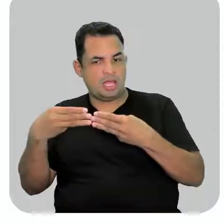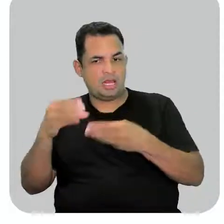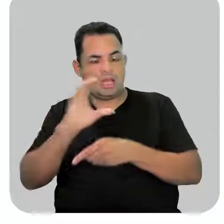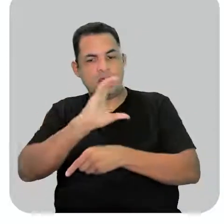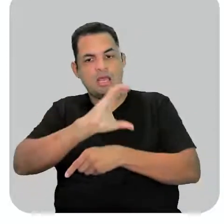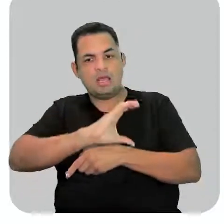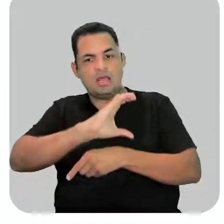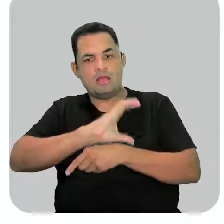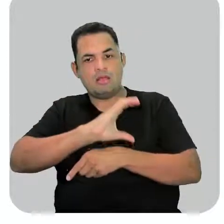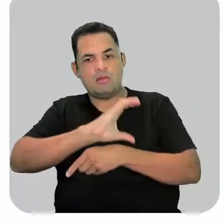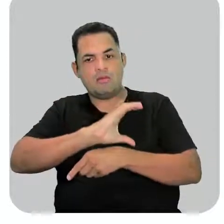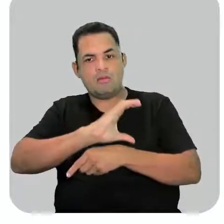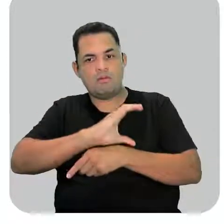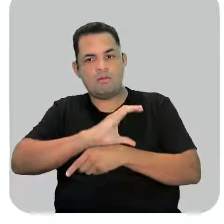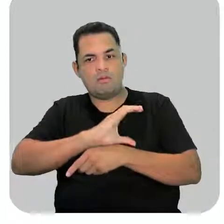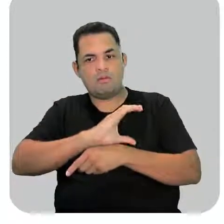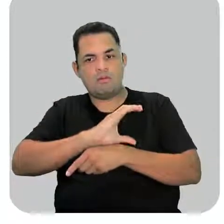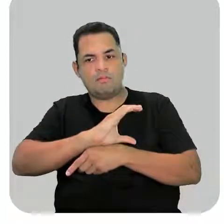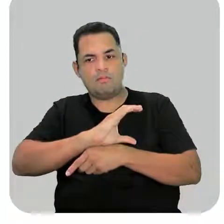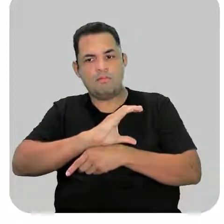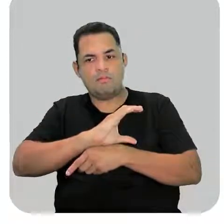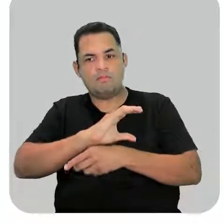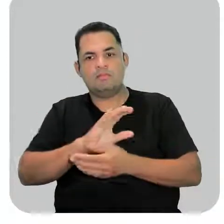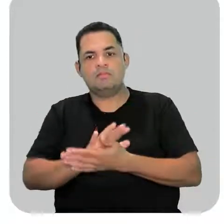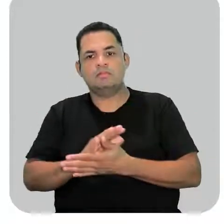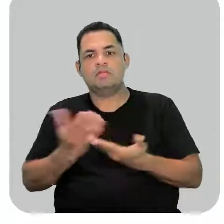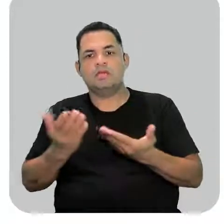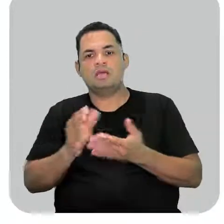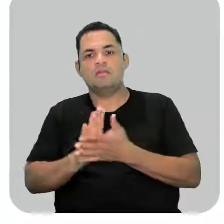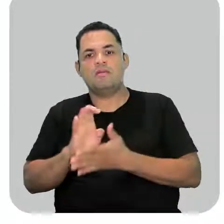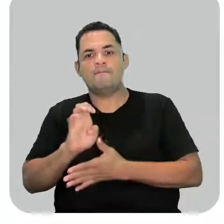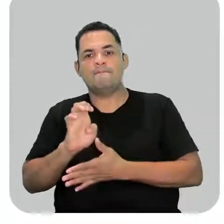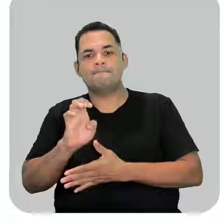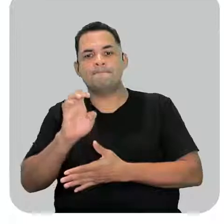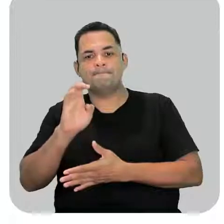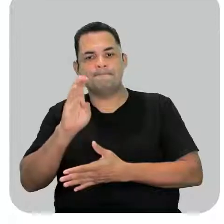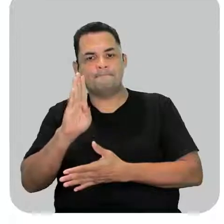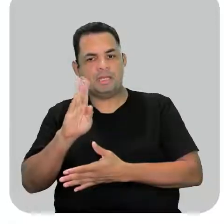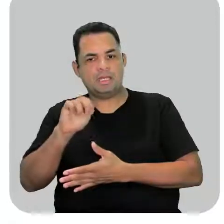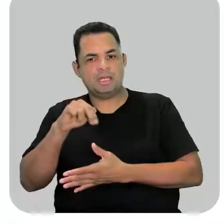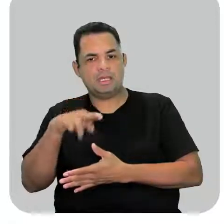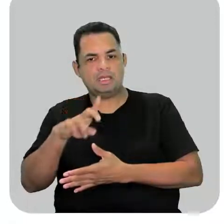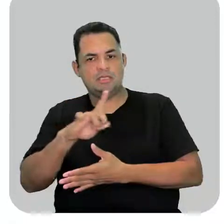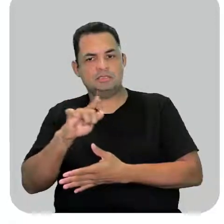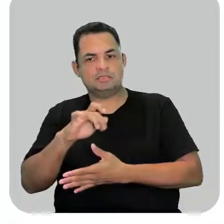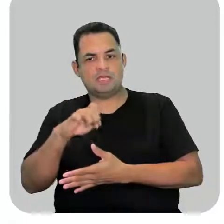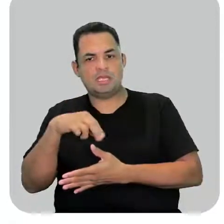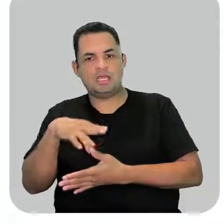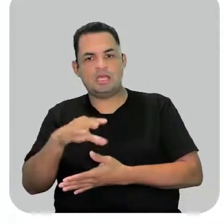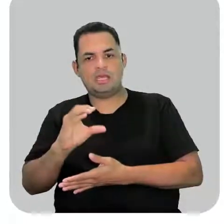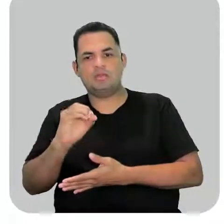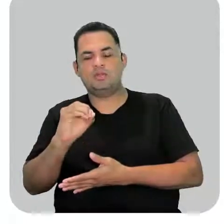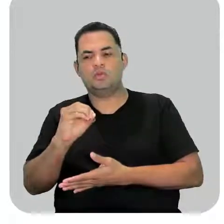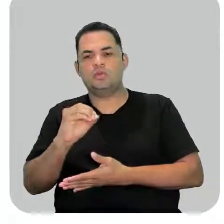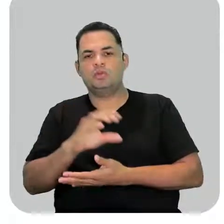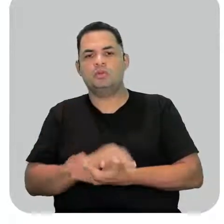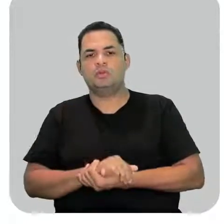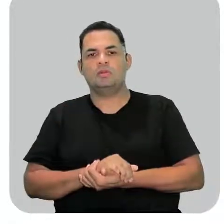quem? Ao benzeno, né? Você pode